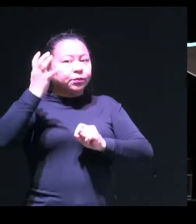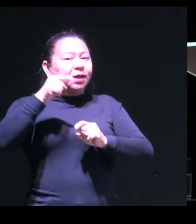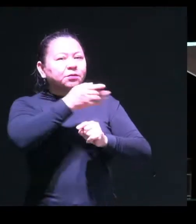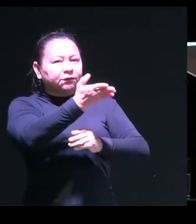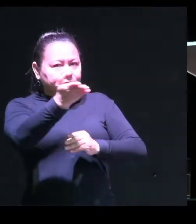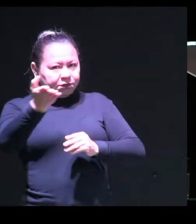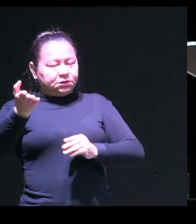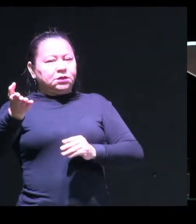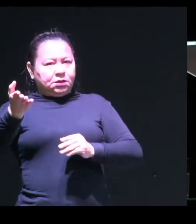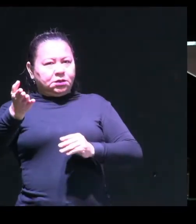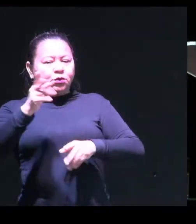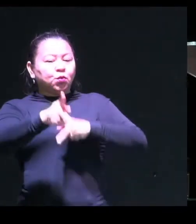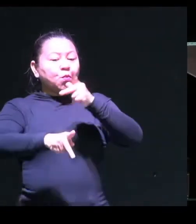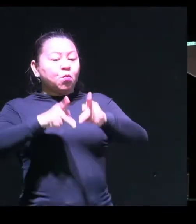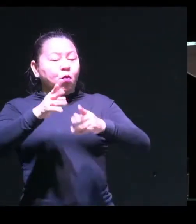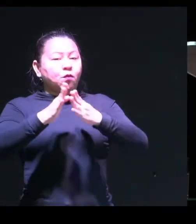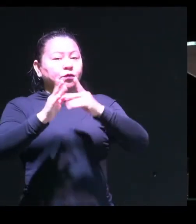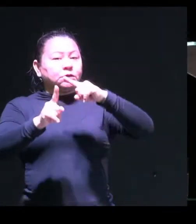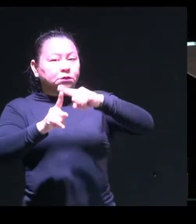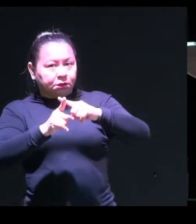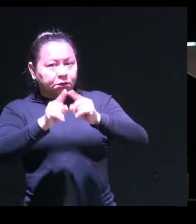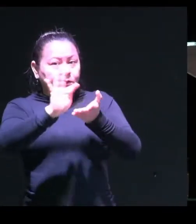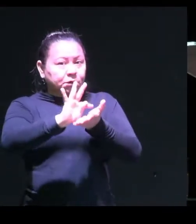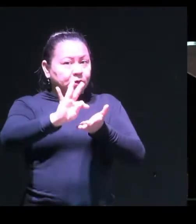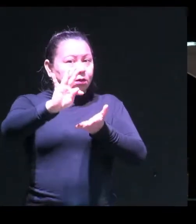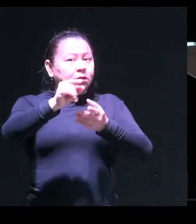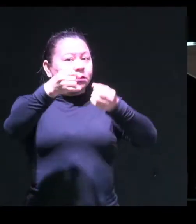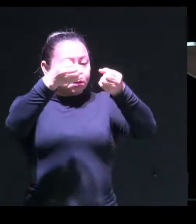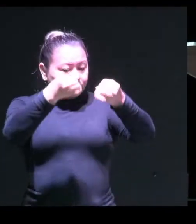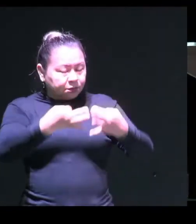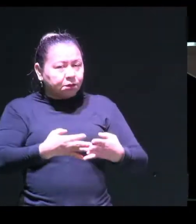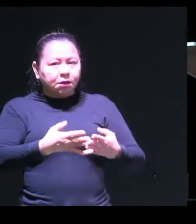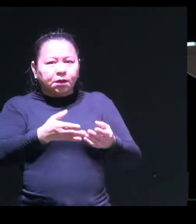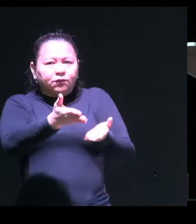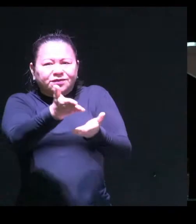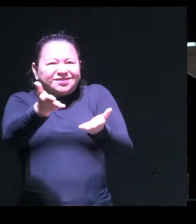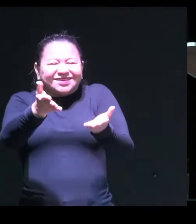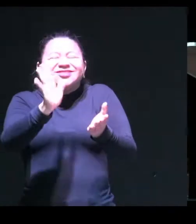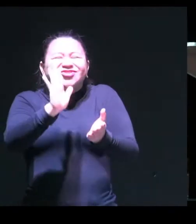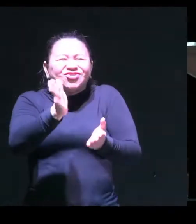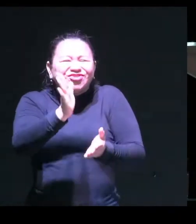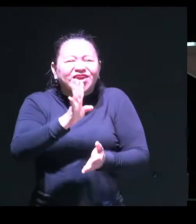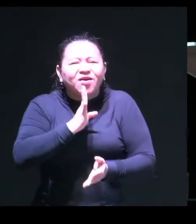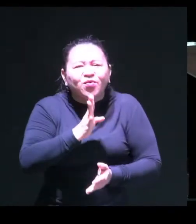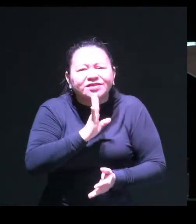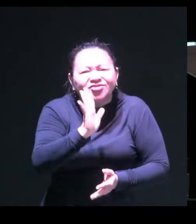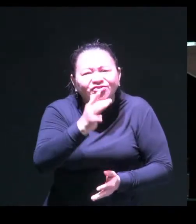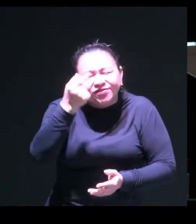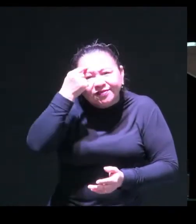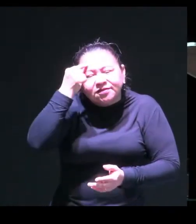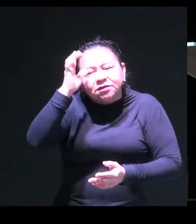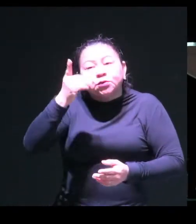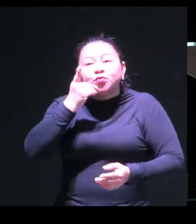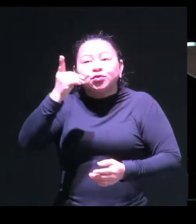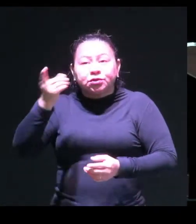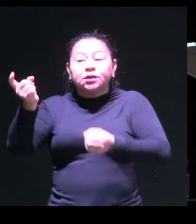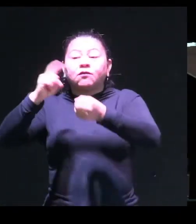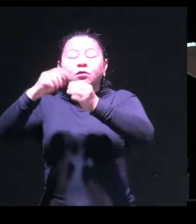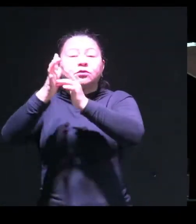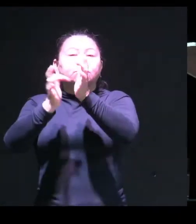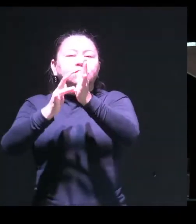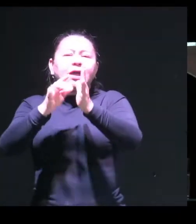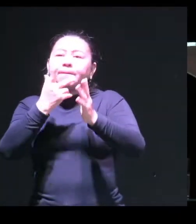para vocês da igreja de Tessalônica, eu nem preciso escrever nada, porque vocês estão cientes que o dia do Senhor virá como